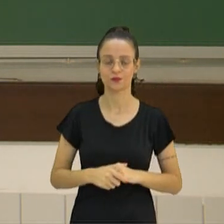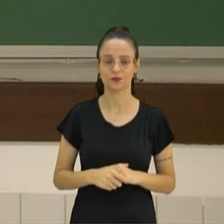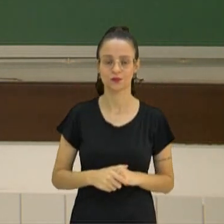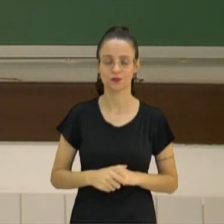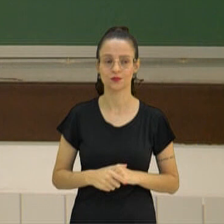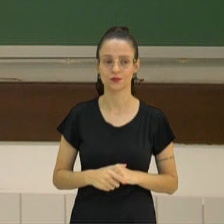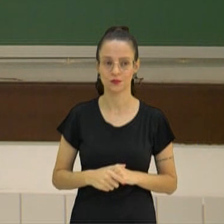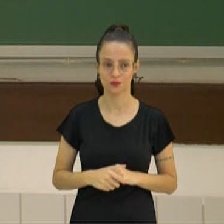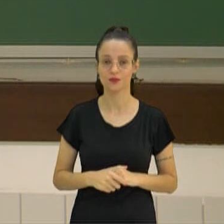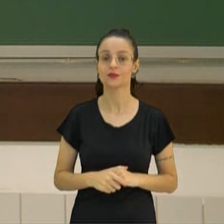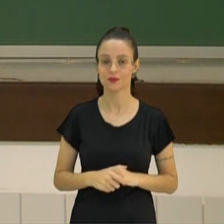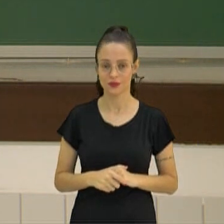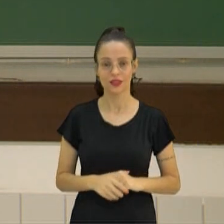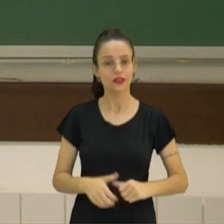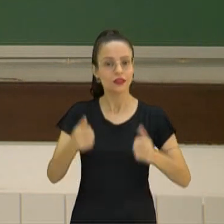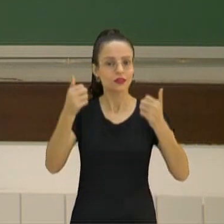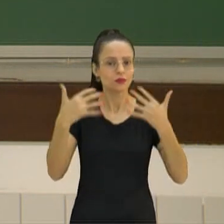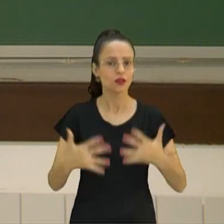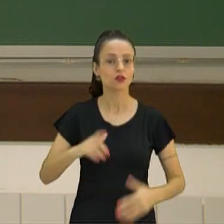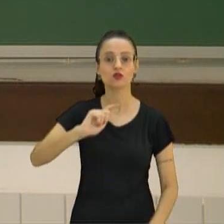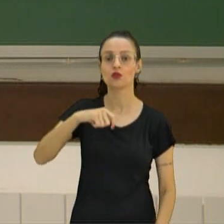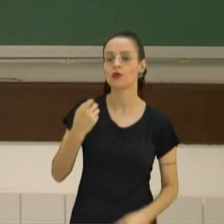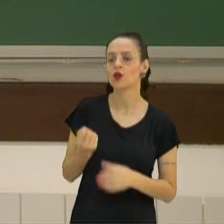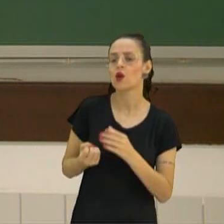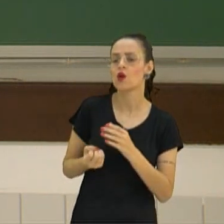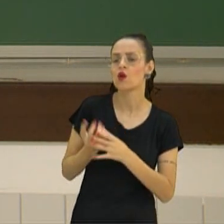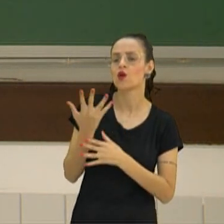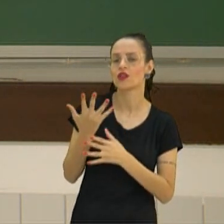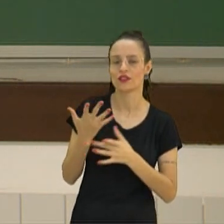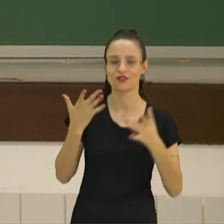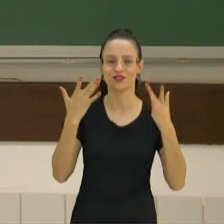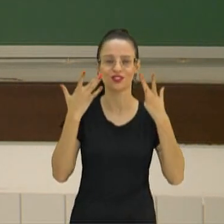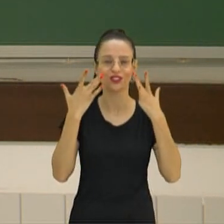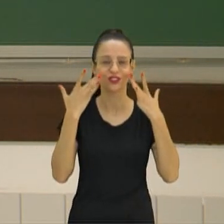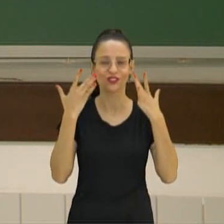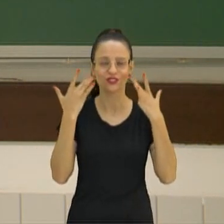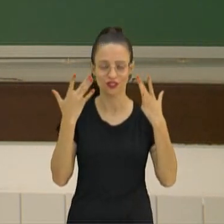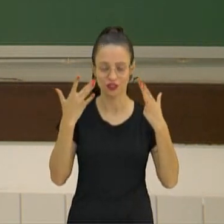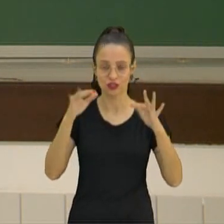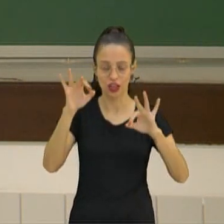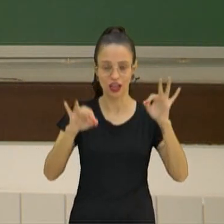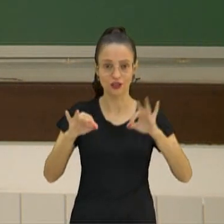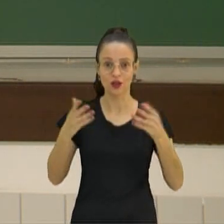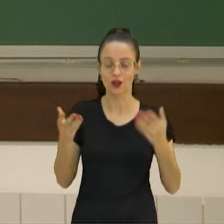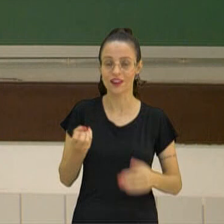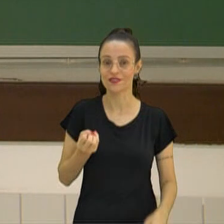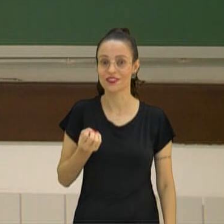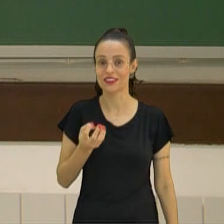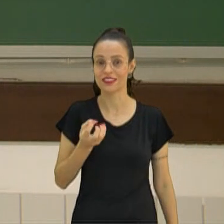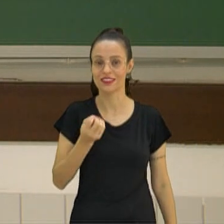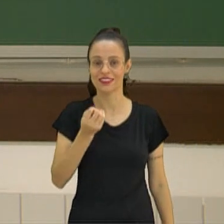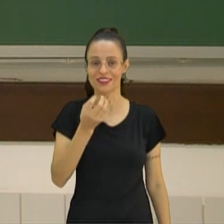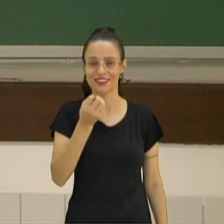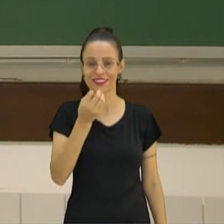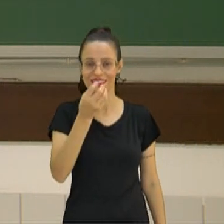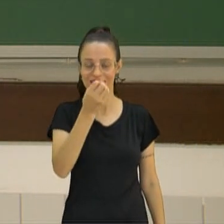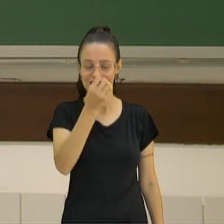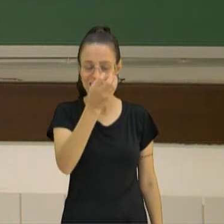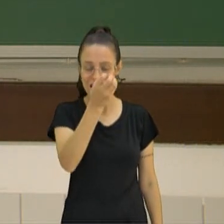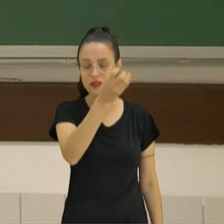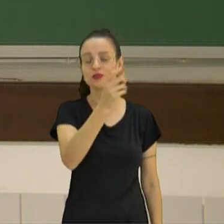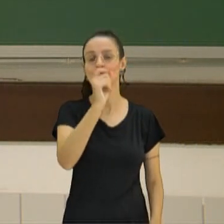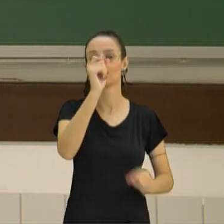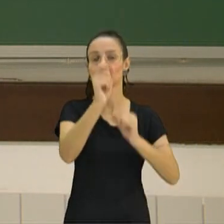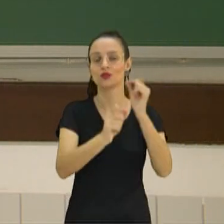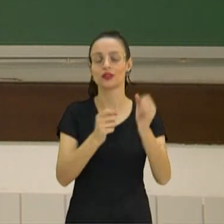E falando sobre a origem do teatro, a gente faz uma viagem no tempo, né? E uma viagem também geográfica.